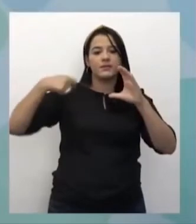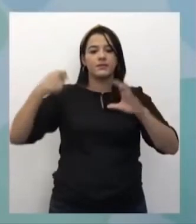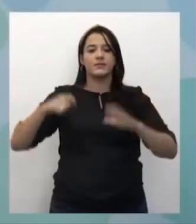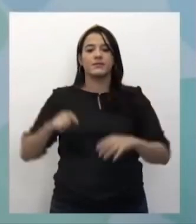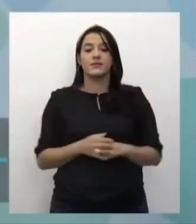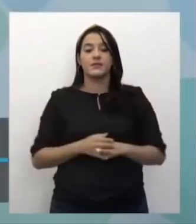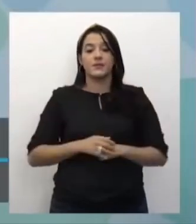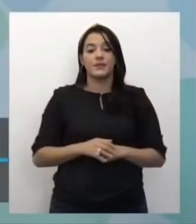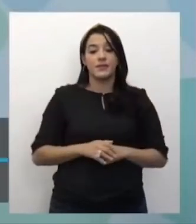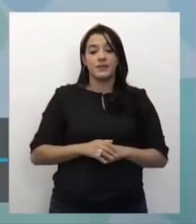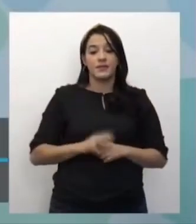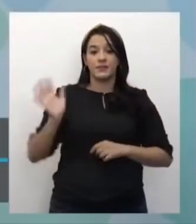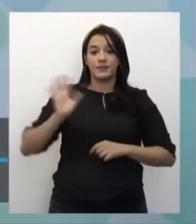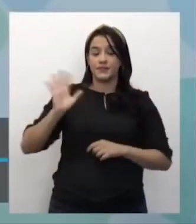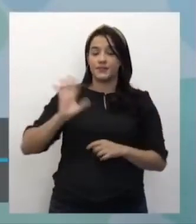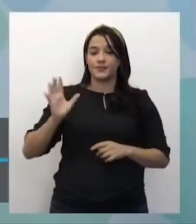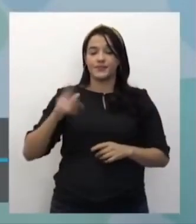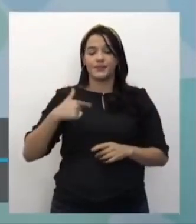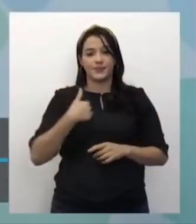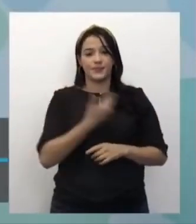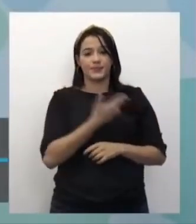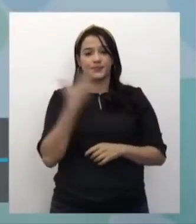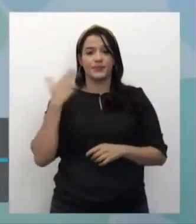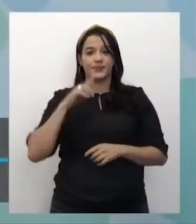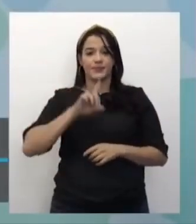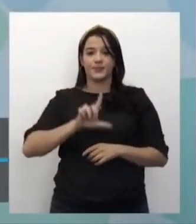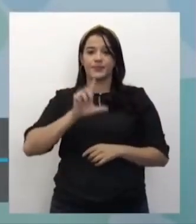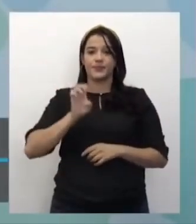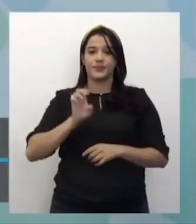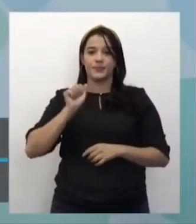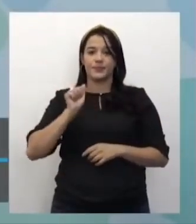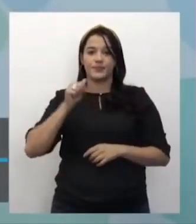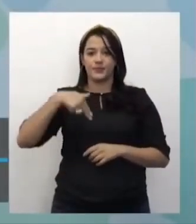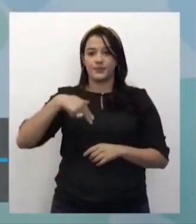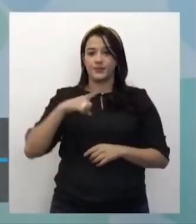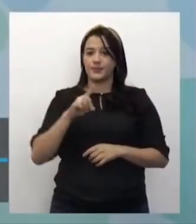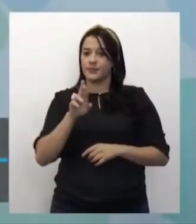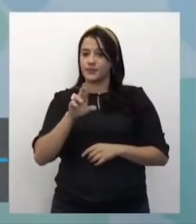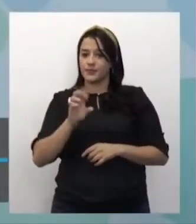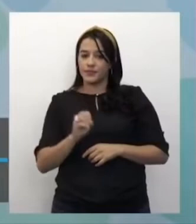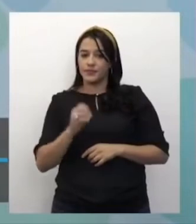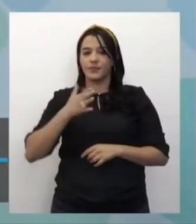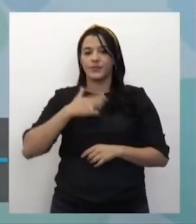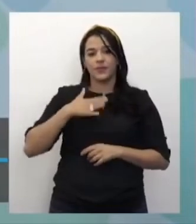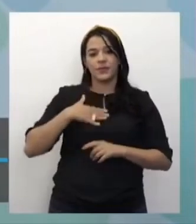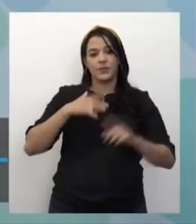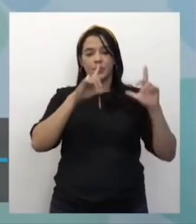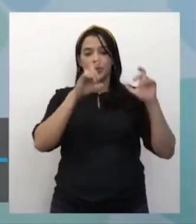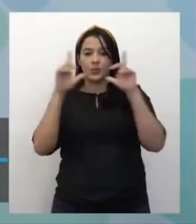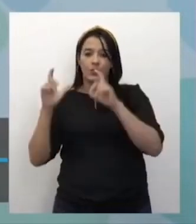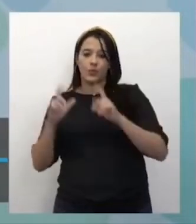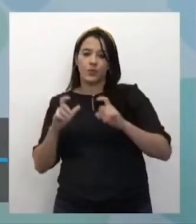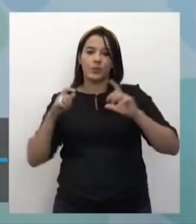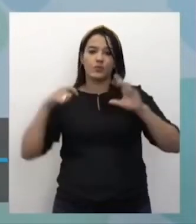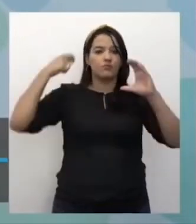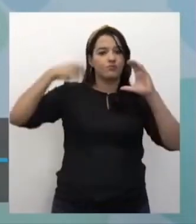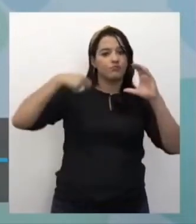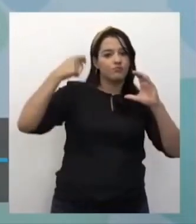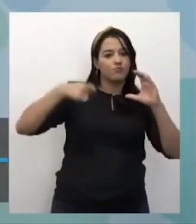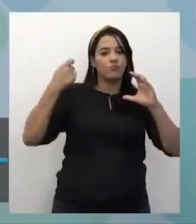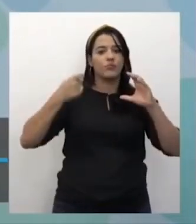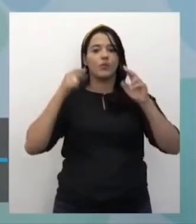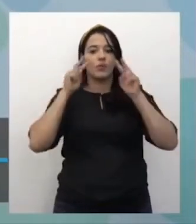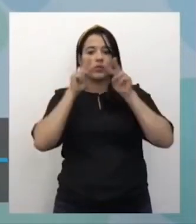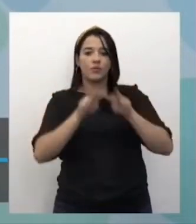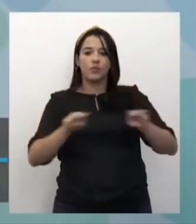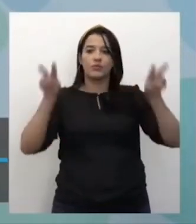certo? Meu nome é Leandro Rodrigues, eu sou fotógrafo, cinegrafista, trabalho com audiovisual